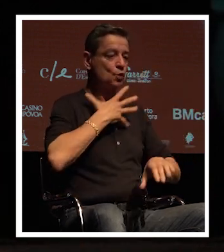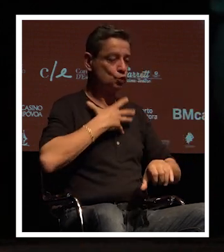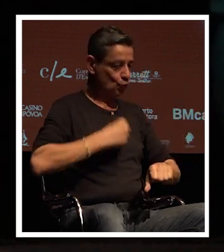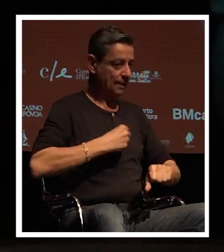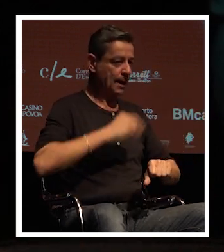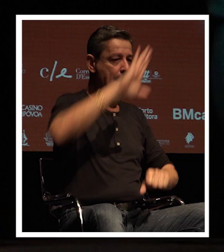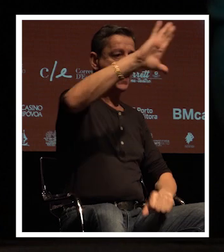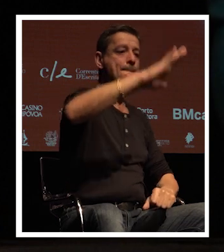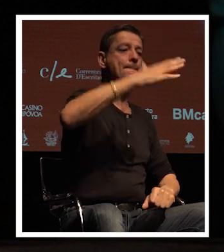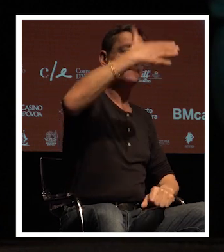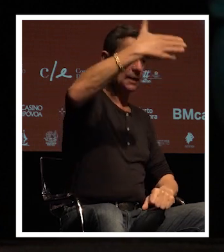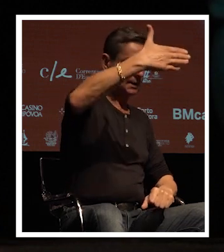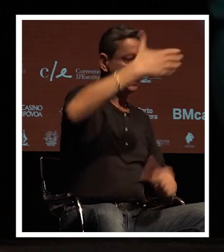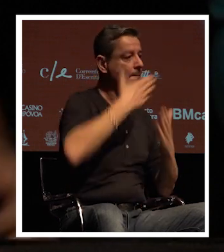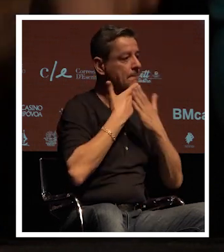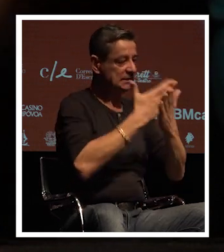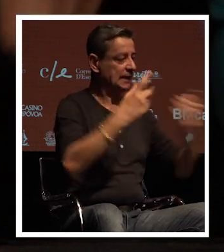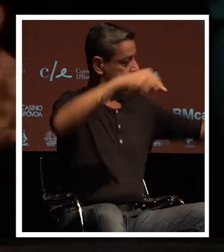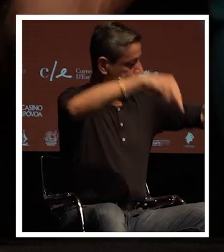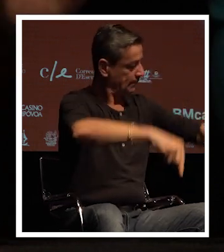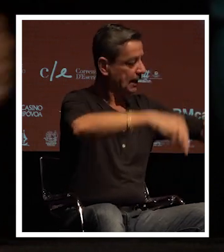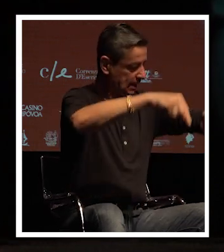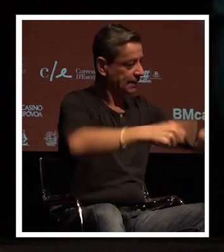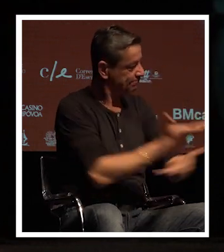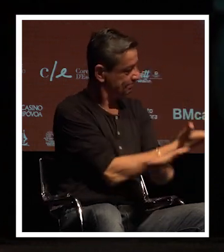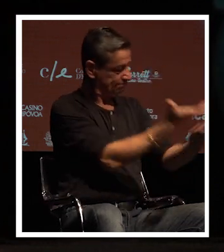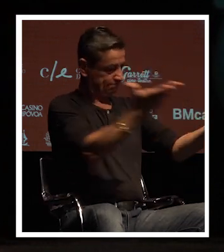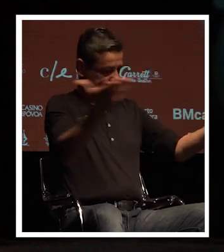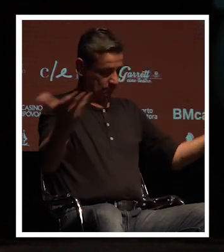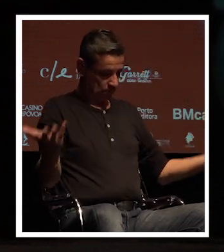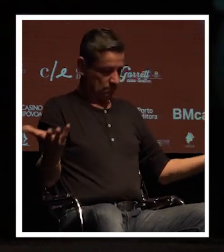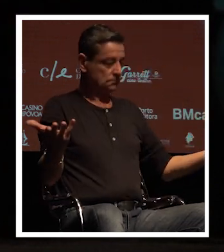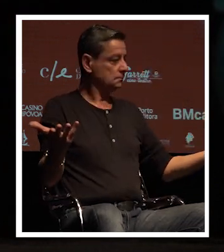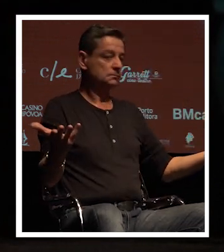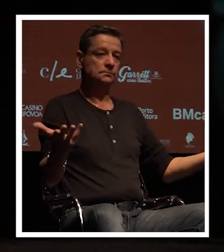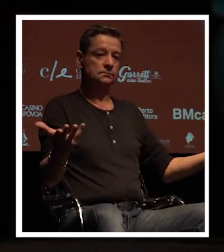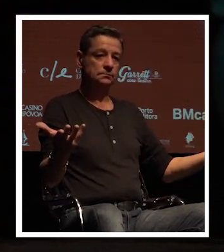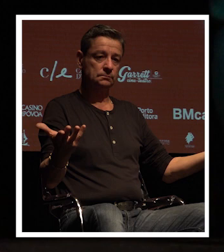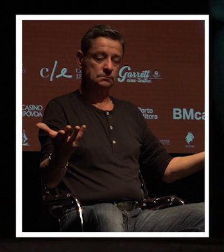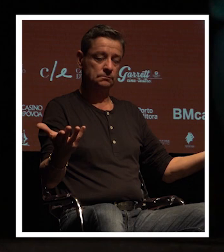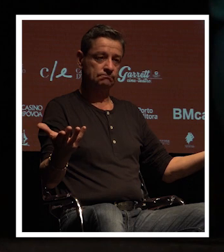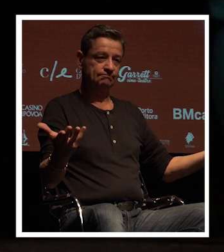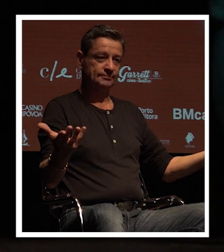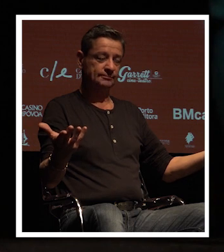lugar de de de referir o imenso prazer que é estar aqui perante e